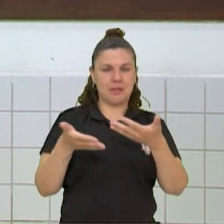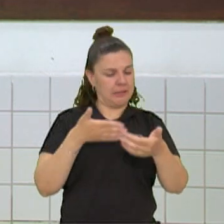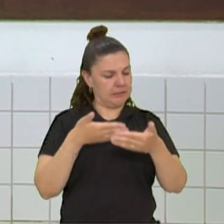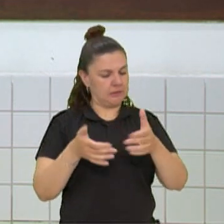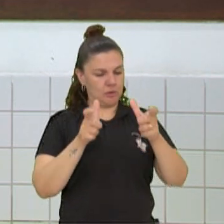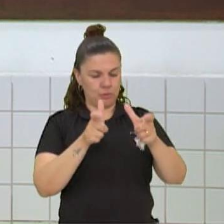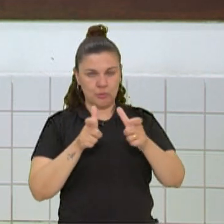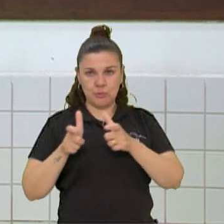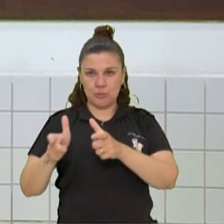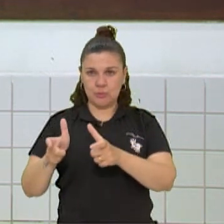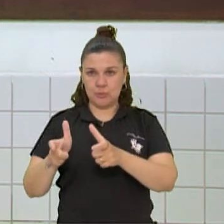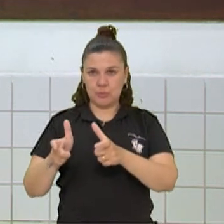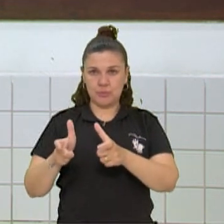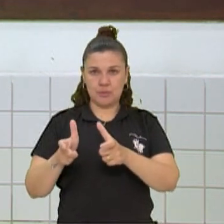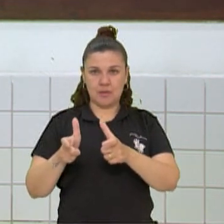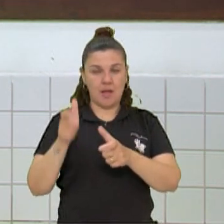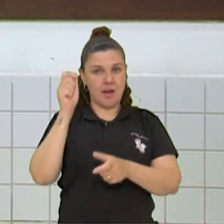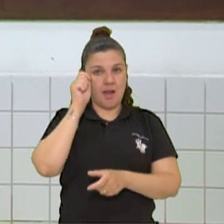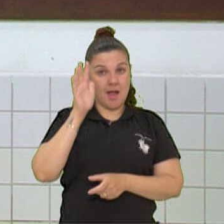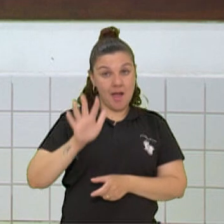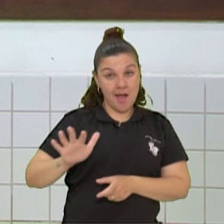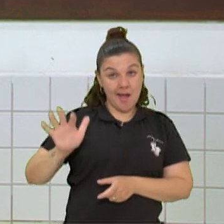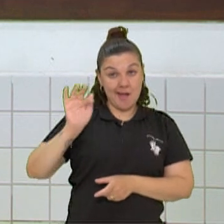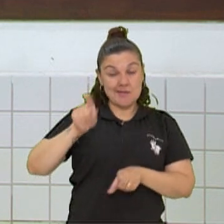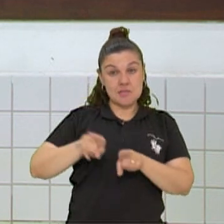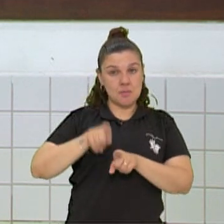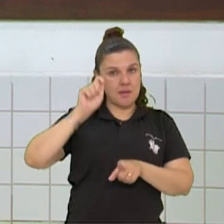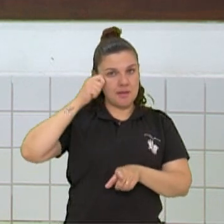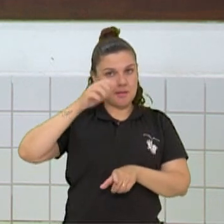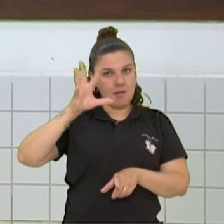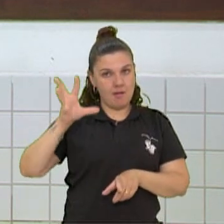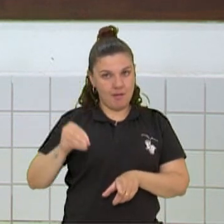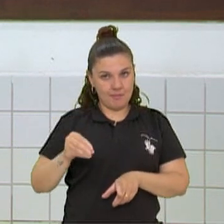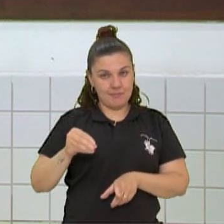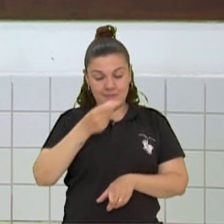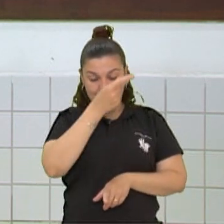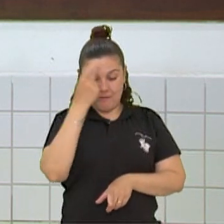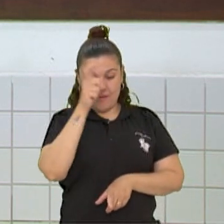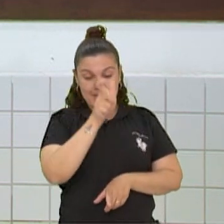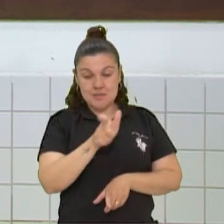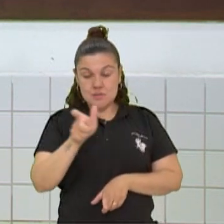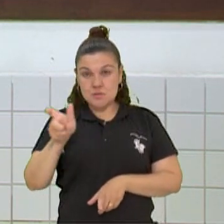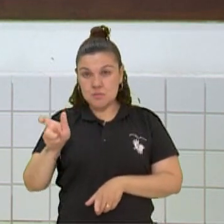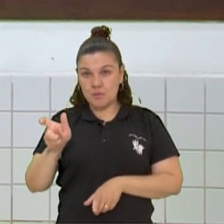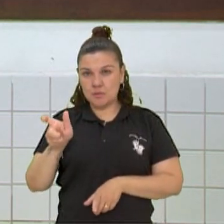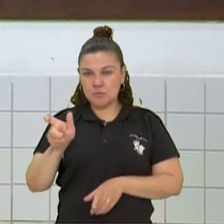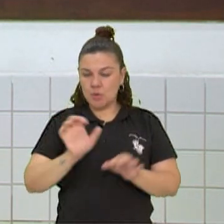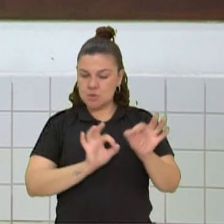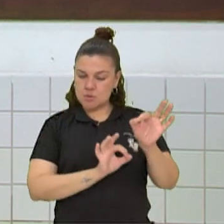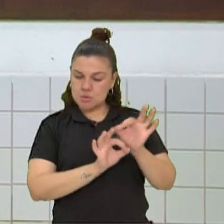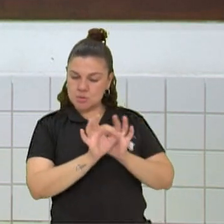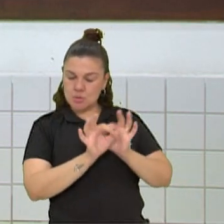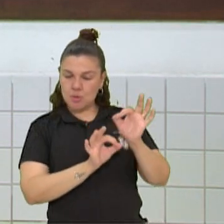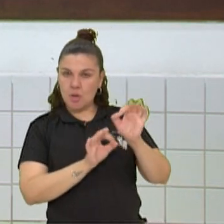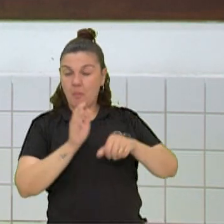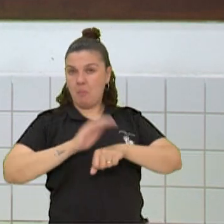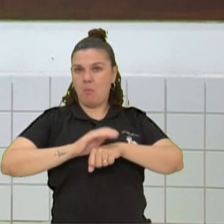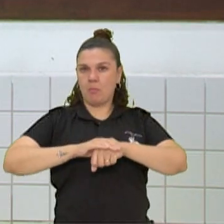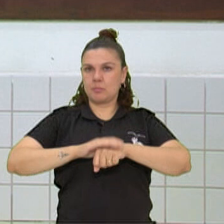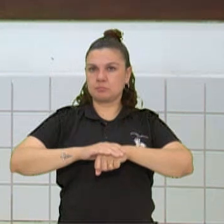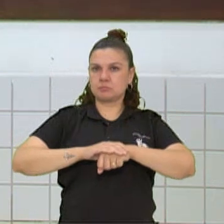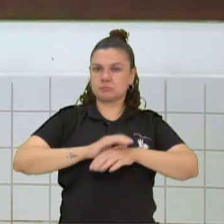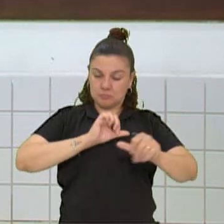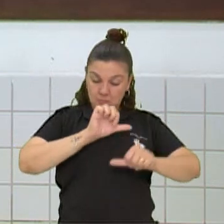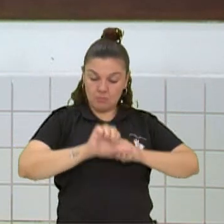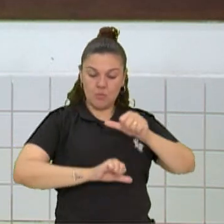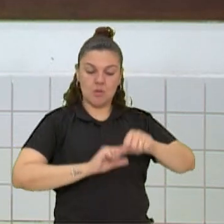regiões da Ásia como da África, né, que as pessoas estão solucionando esses problemas por conta própria. A